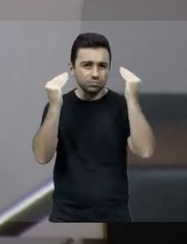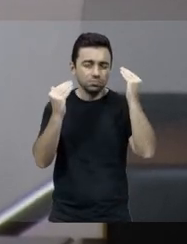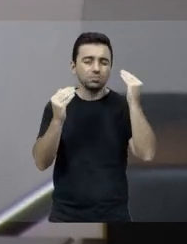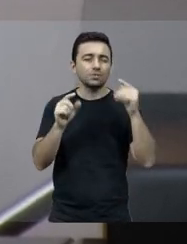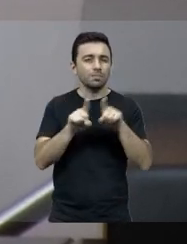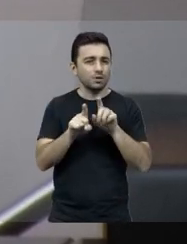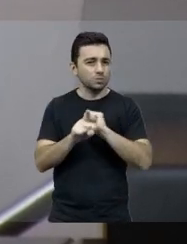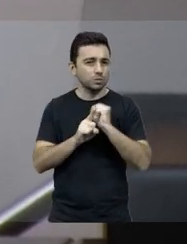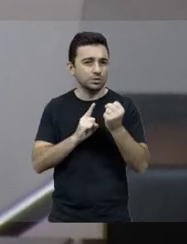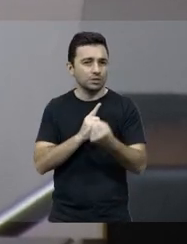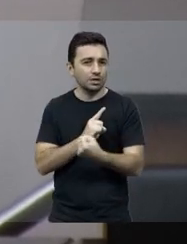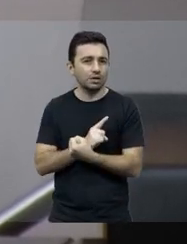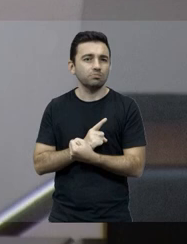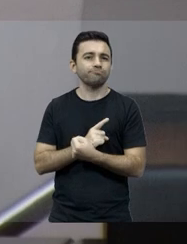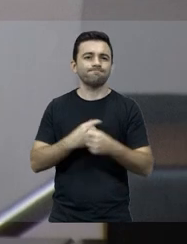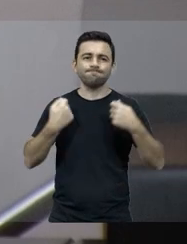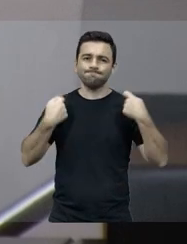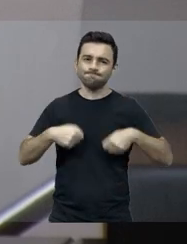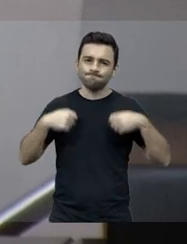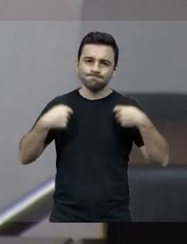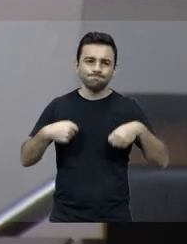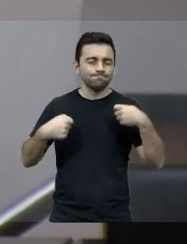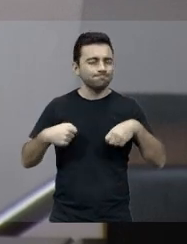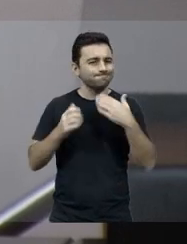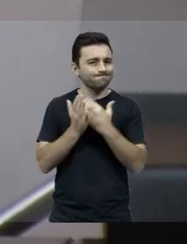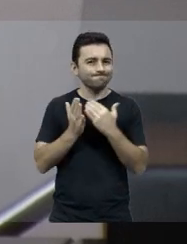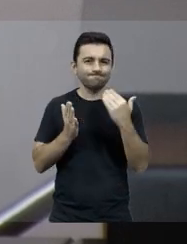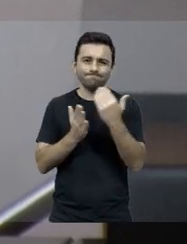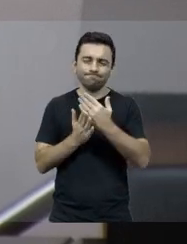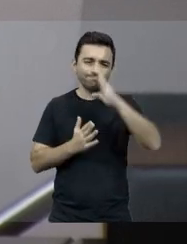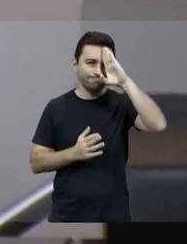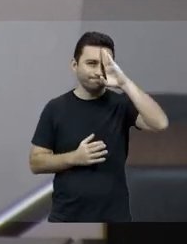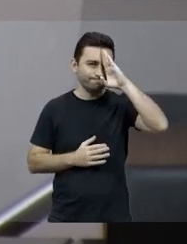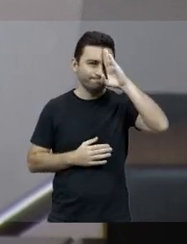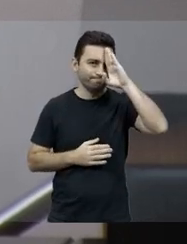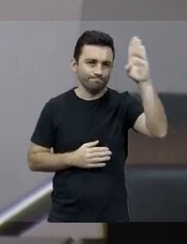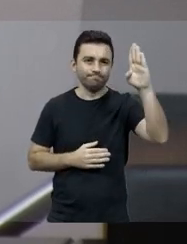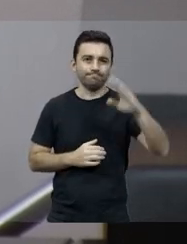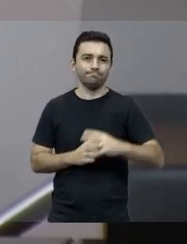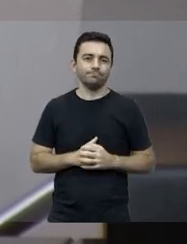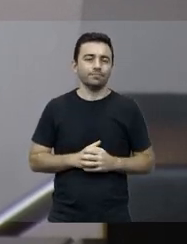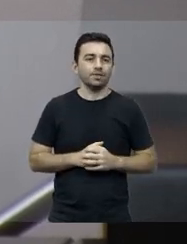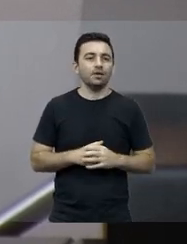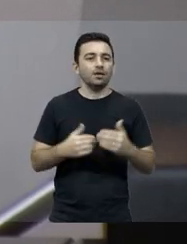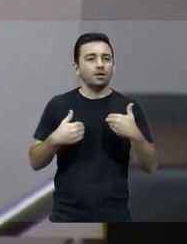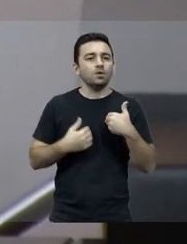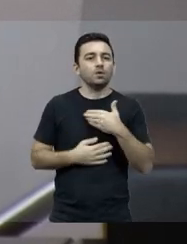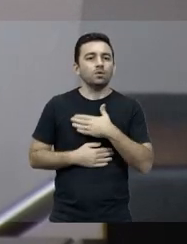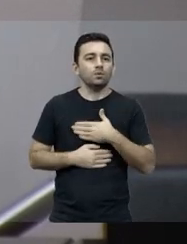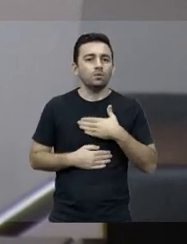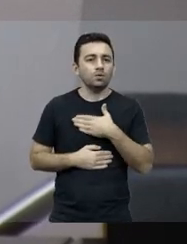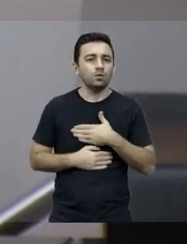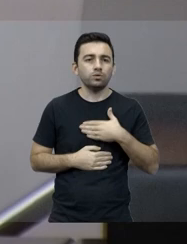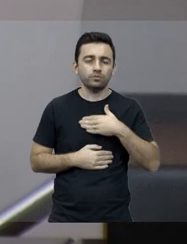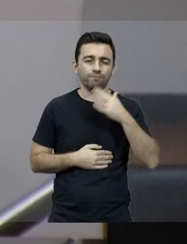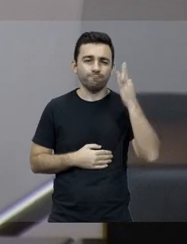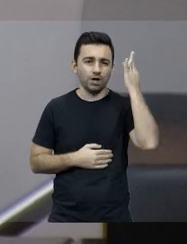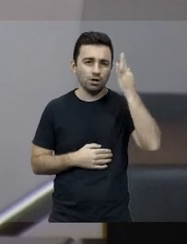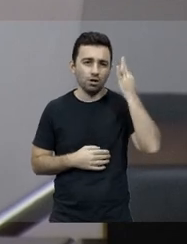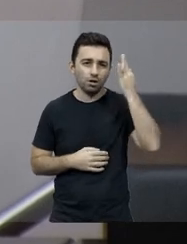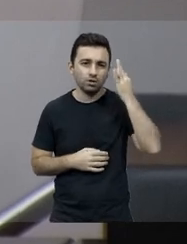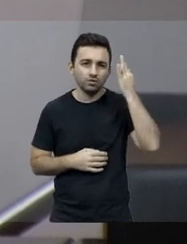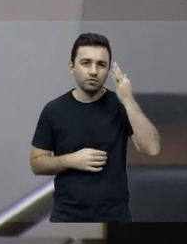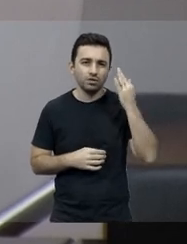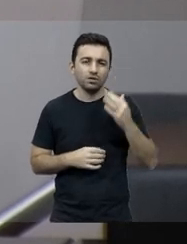psicossocial devem ser a nossa mais absoluta prioridade. Eu gosto muito de um filósofo,